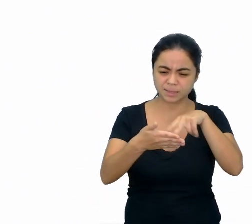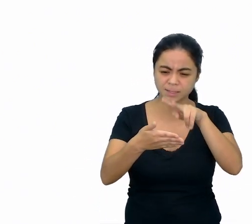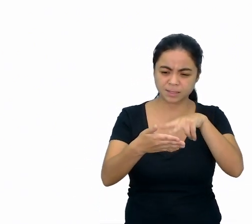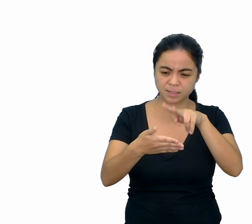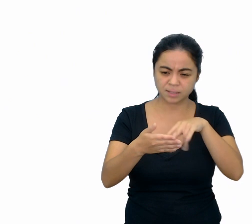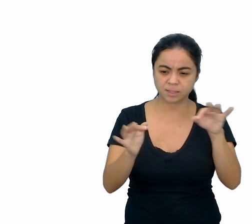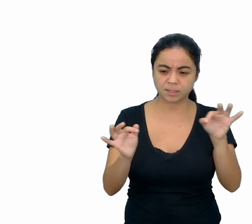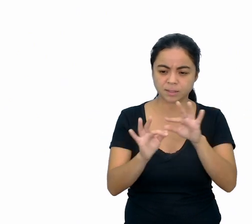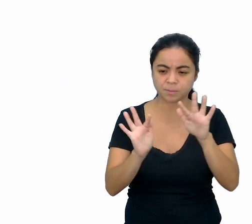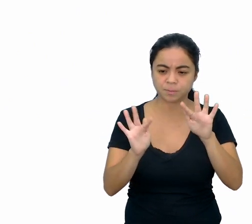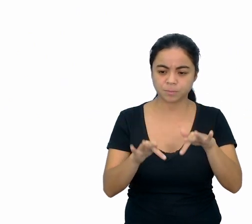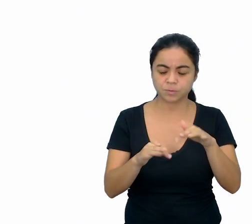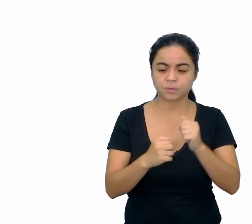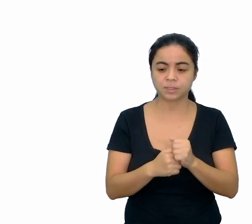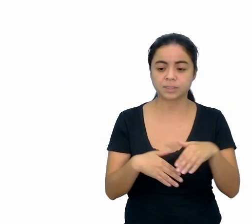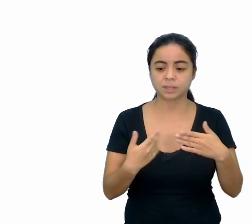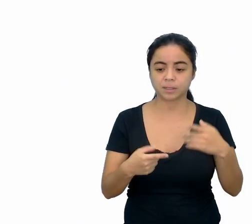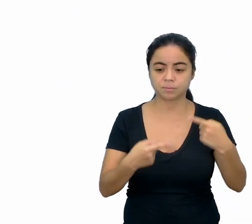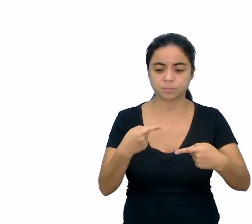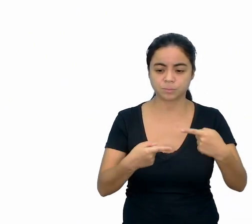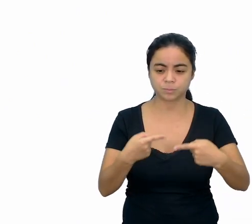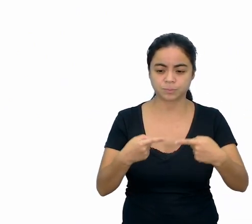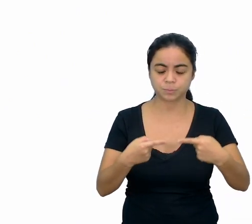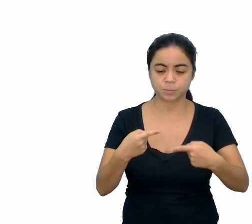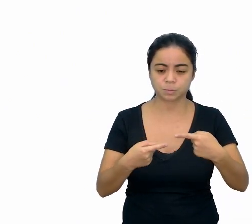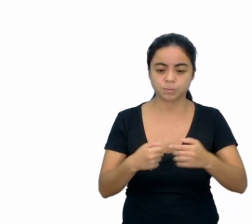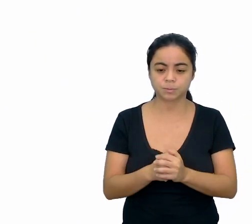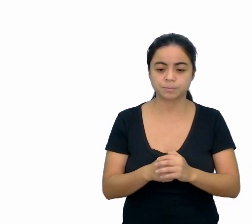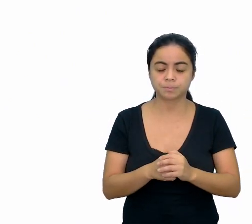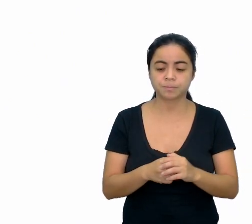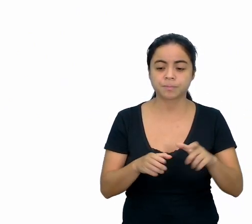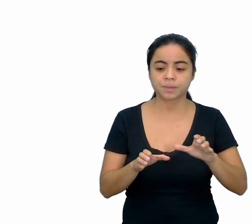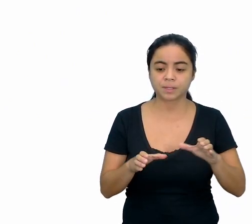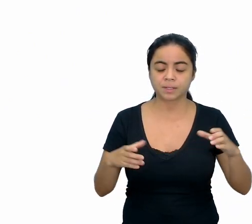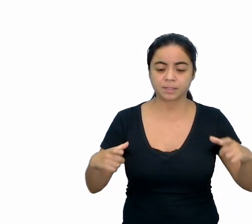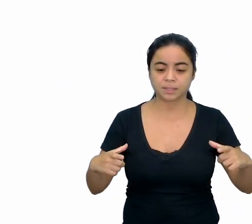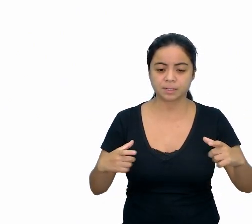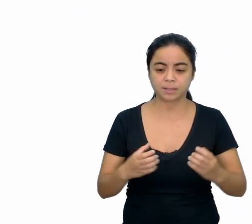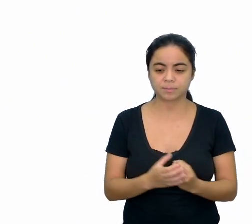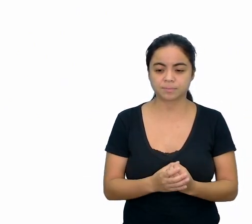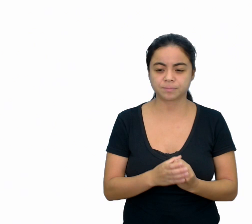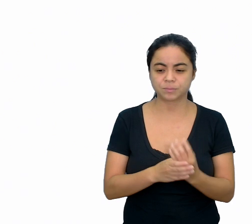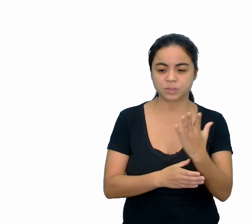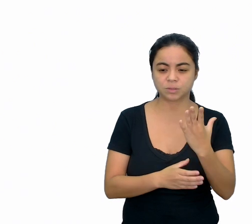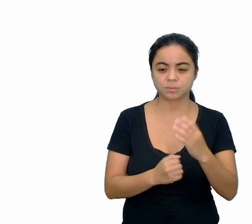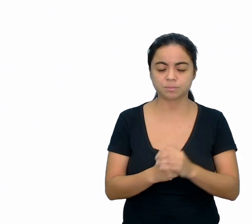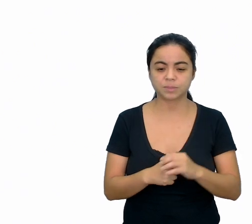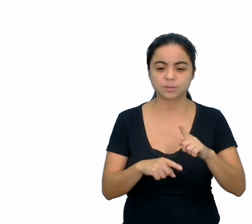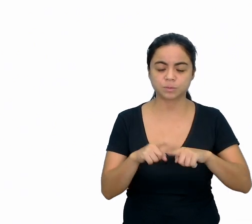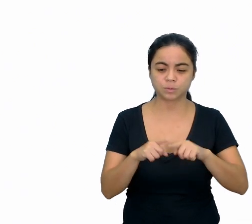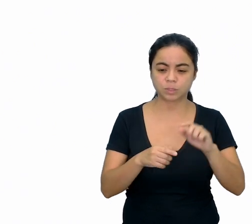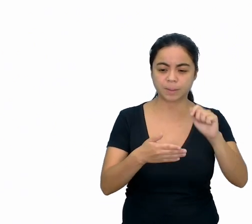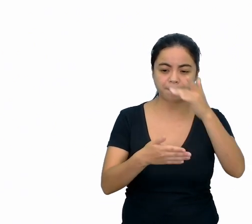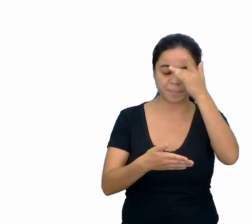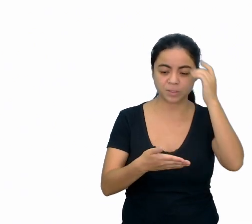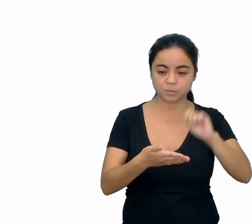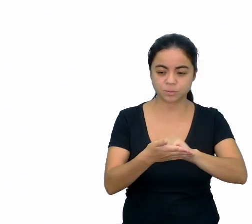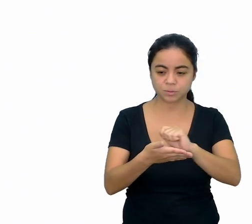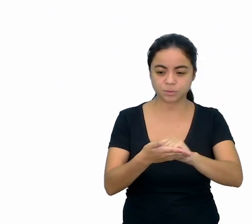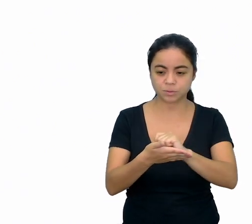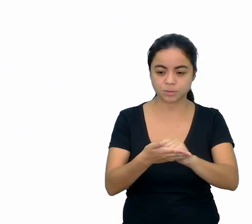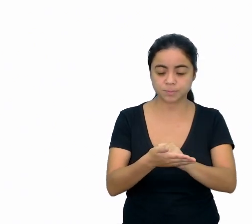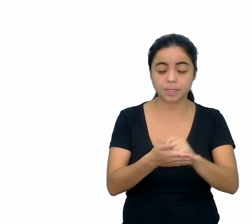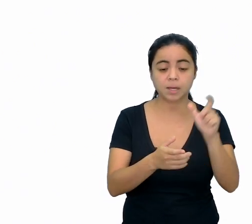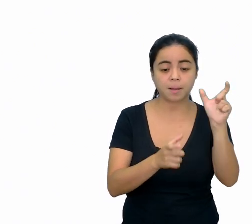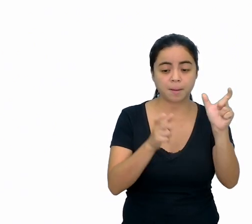das narrativas e ajudar a criar espaços para a apreciação de recursos utilizados pelo autor, tais como as